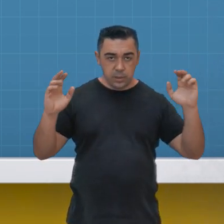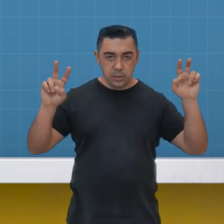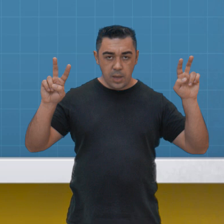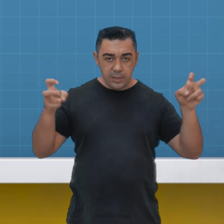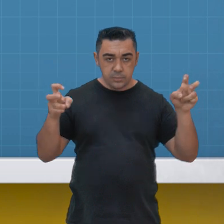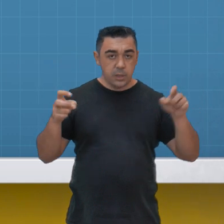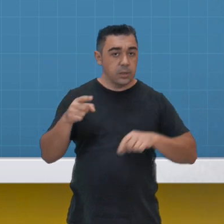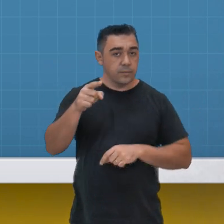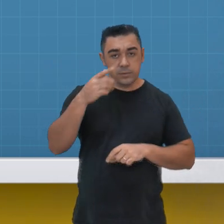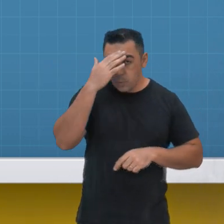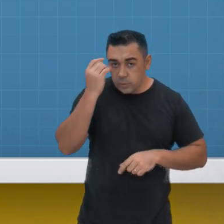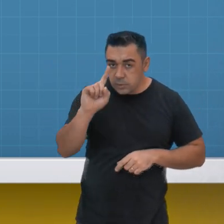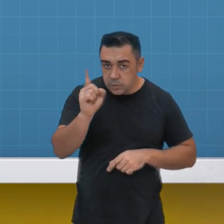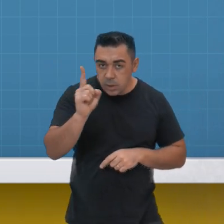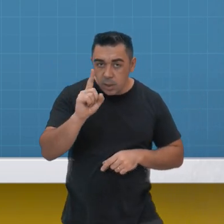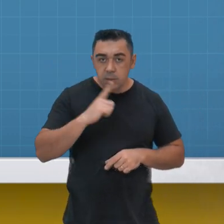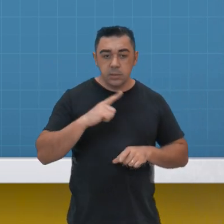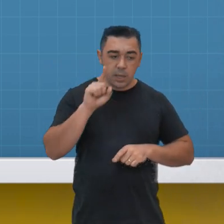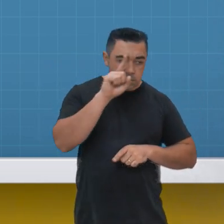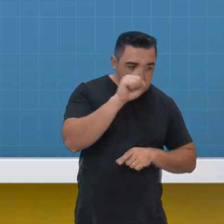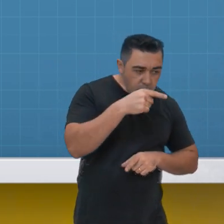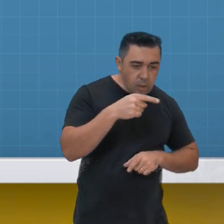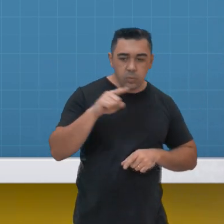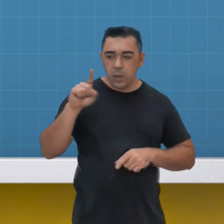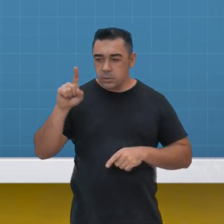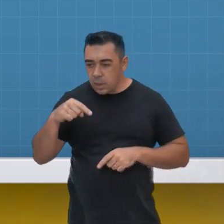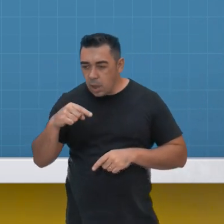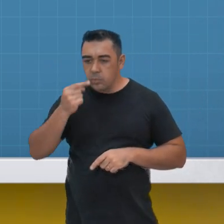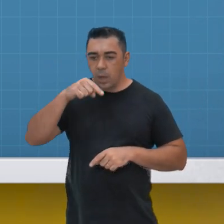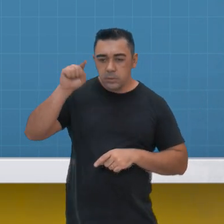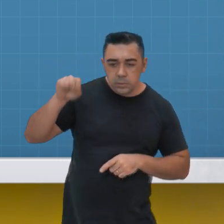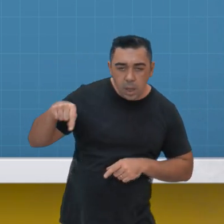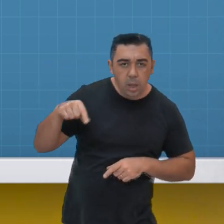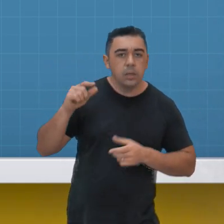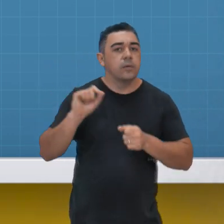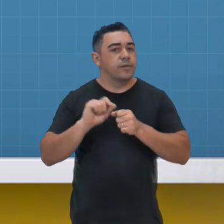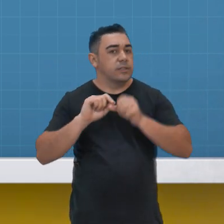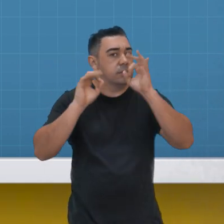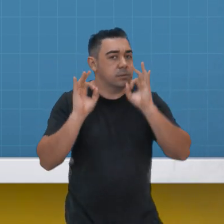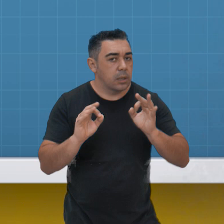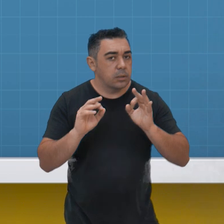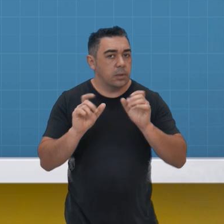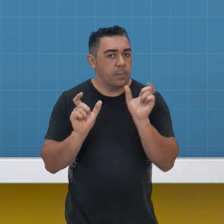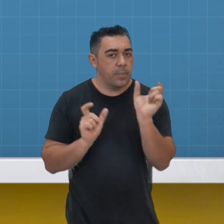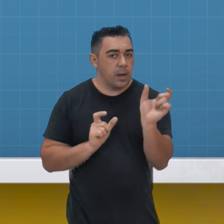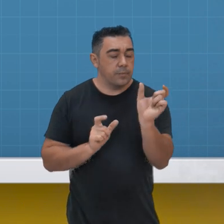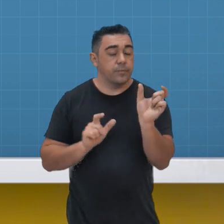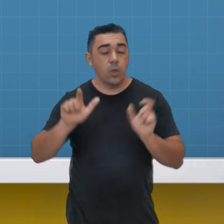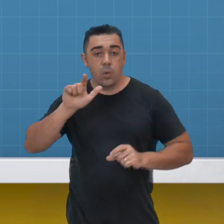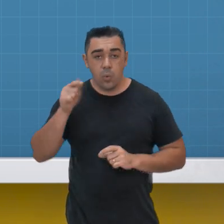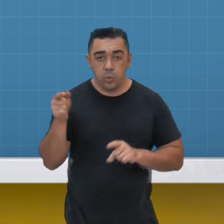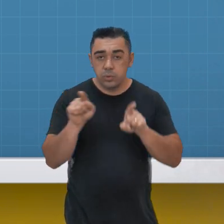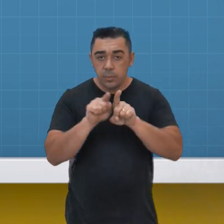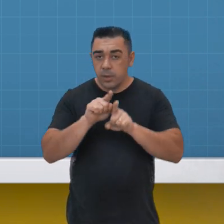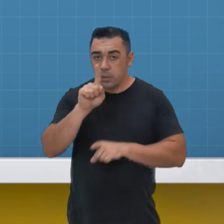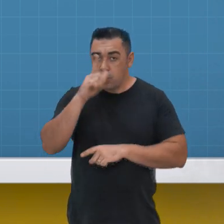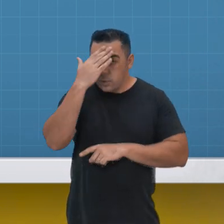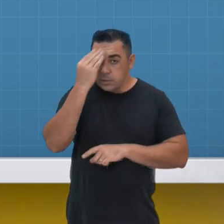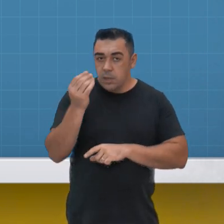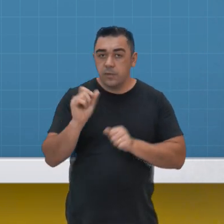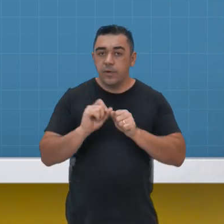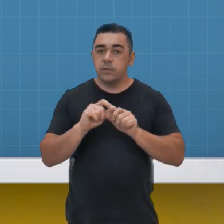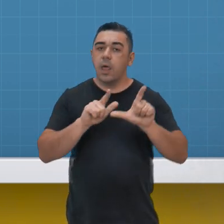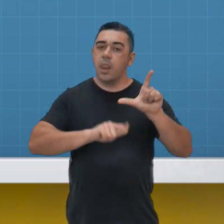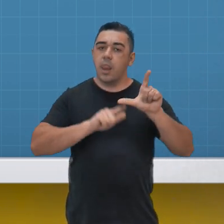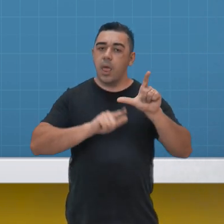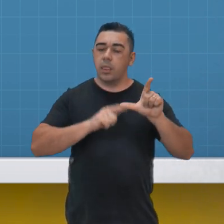né? Não se esqueça que se tiver acento, tem que colocar acento na palavra, tá certo? E outra coisa, não esqueça de